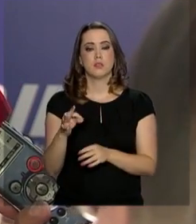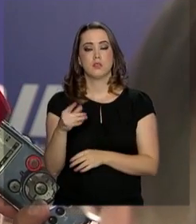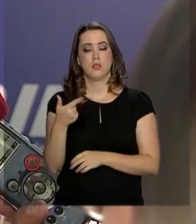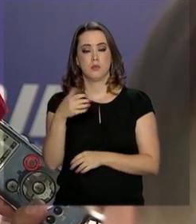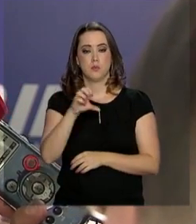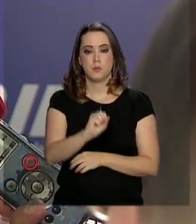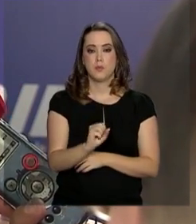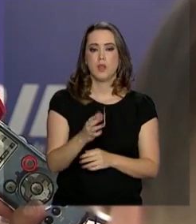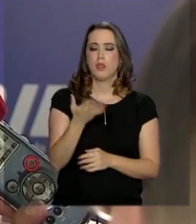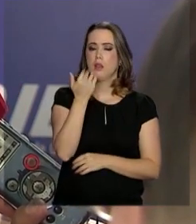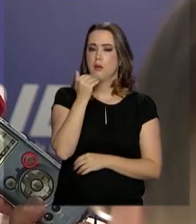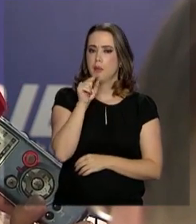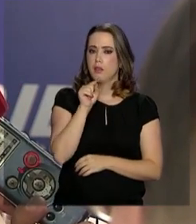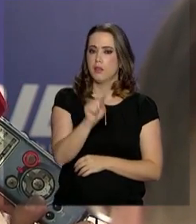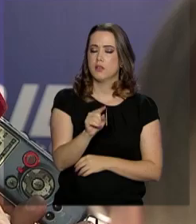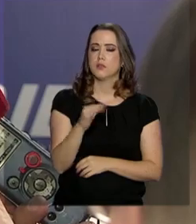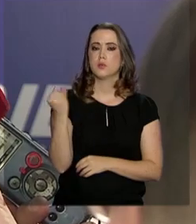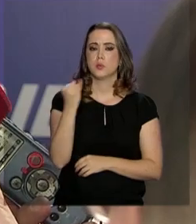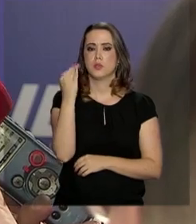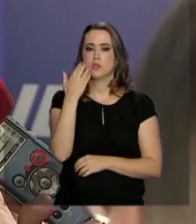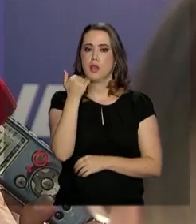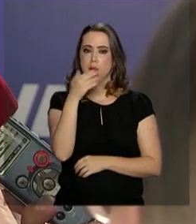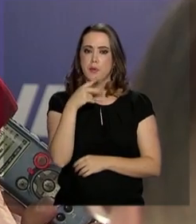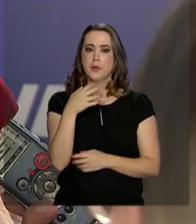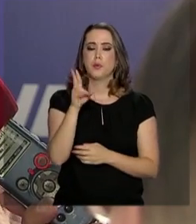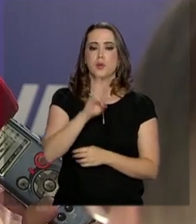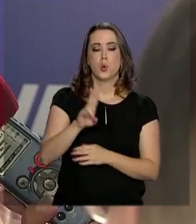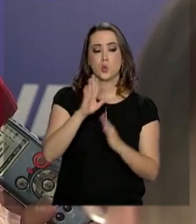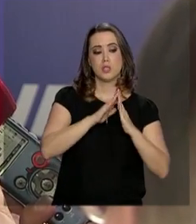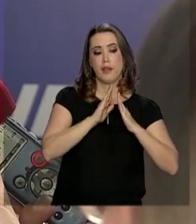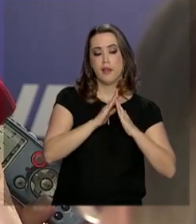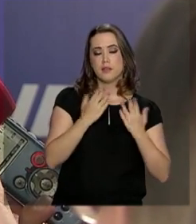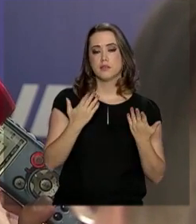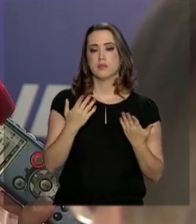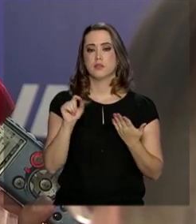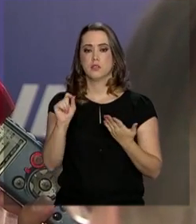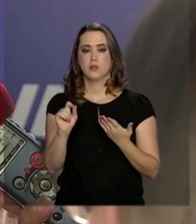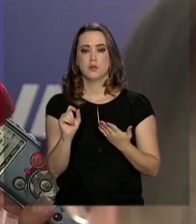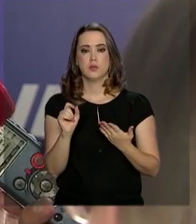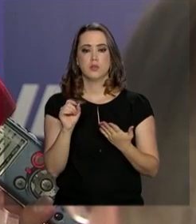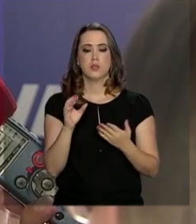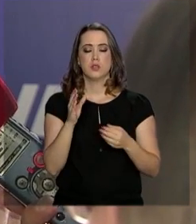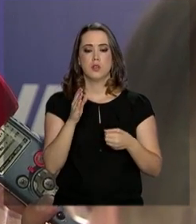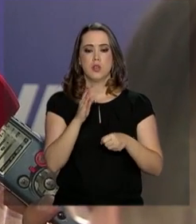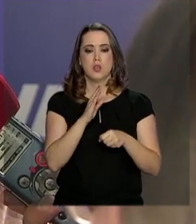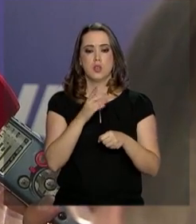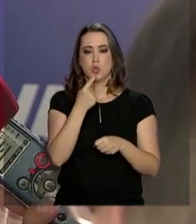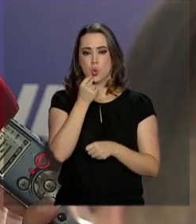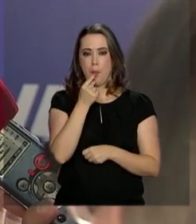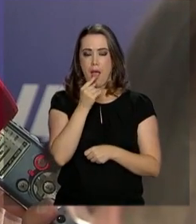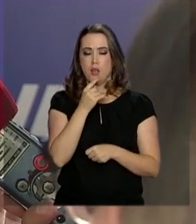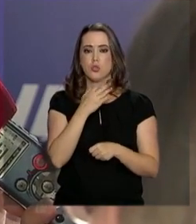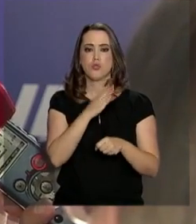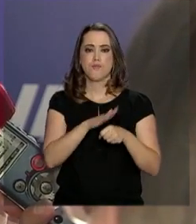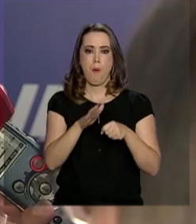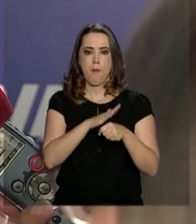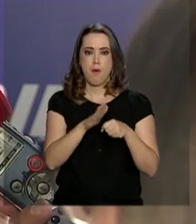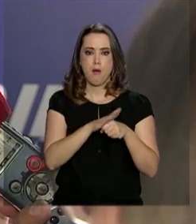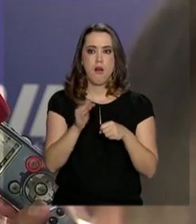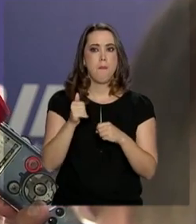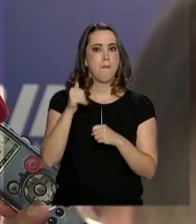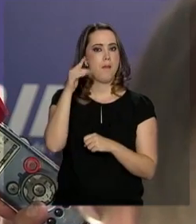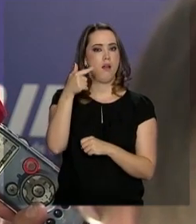2018. Na alimentação, o destaque ficou com os alimentos para consumo em casa, com destaque para o tomate, que subiu mais de